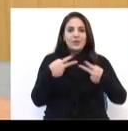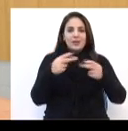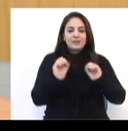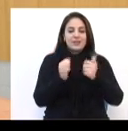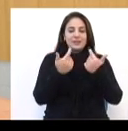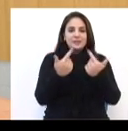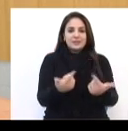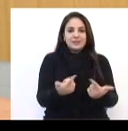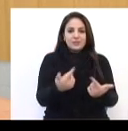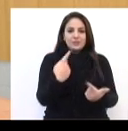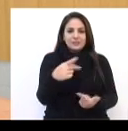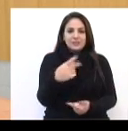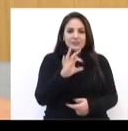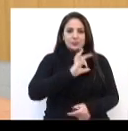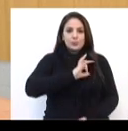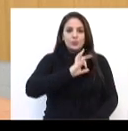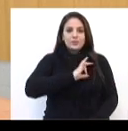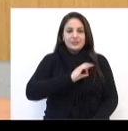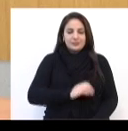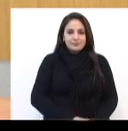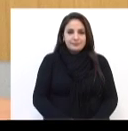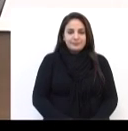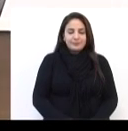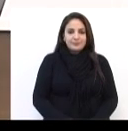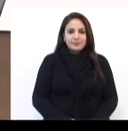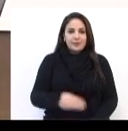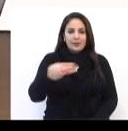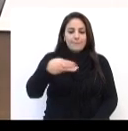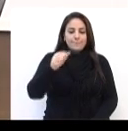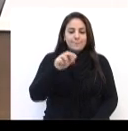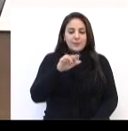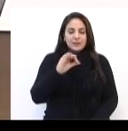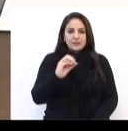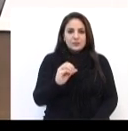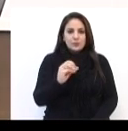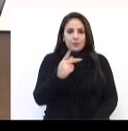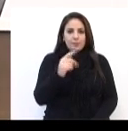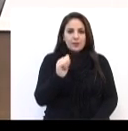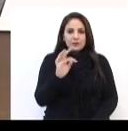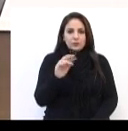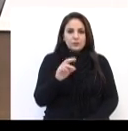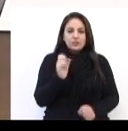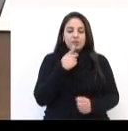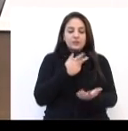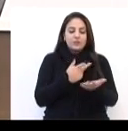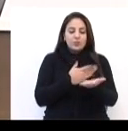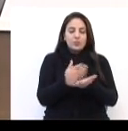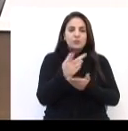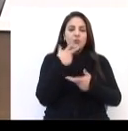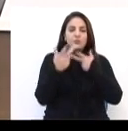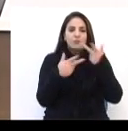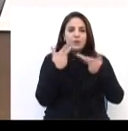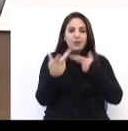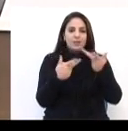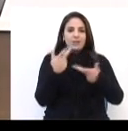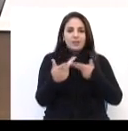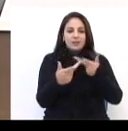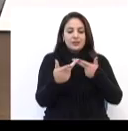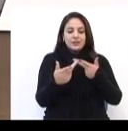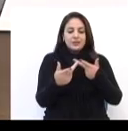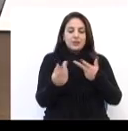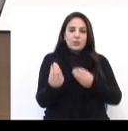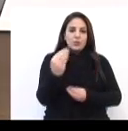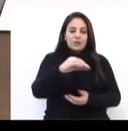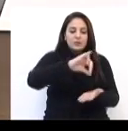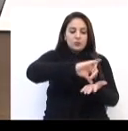a atuação destes policiais. Márcio Patucci iniciou sua manifestação comentando que a